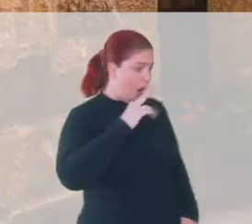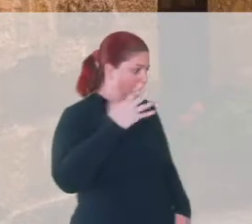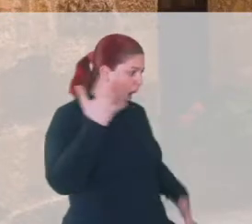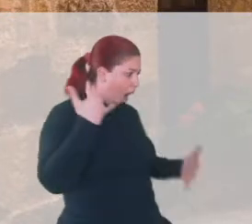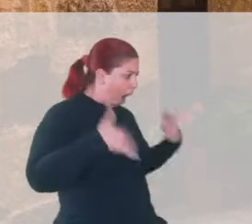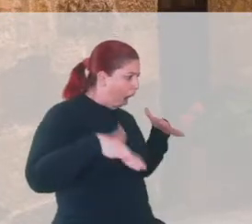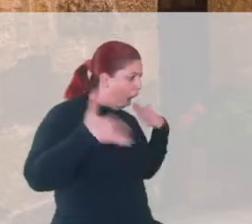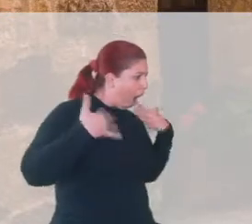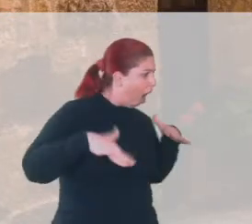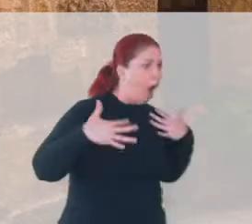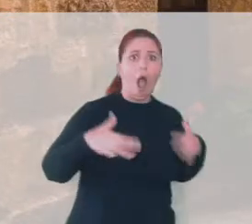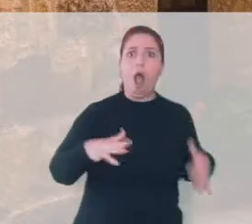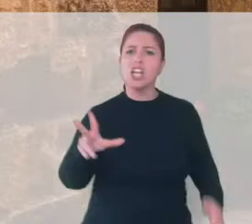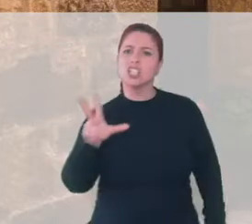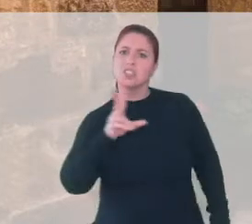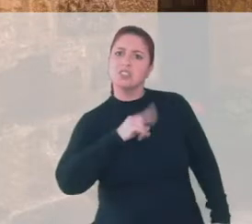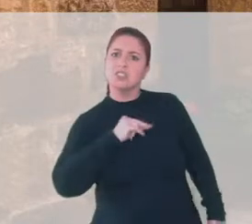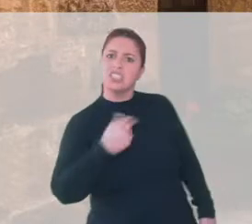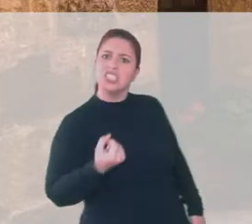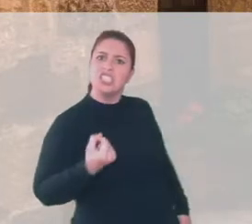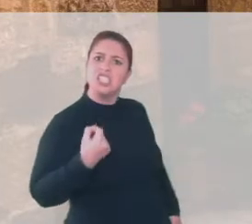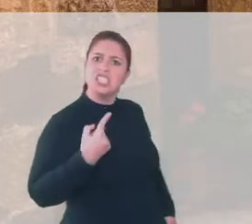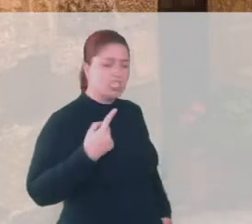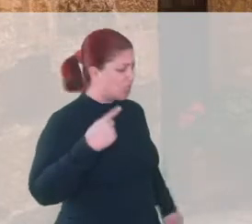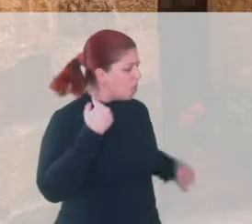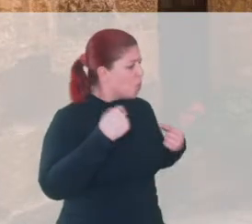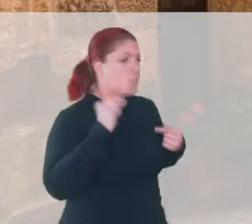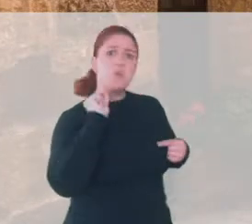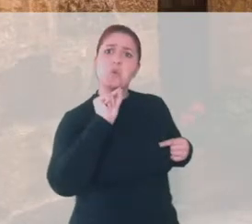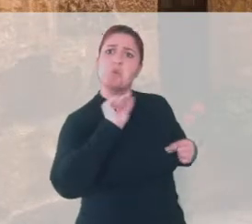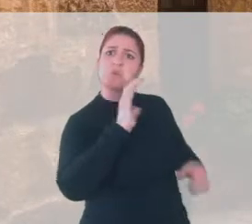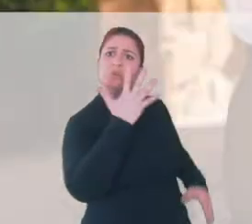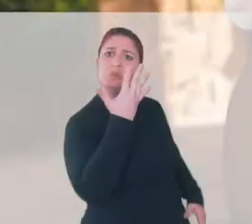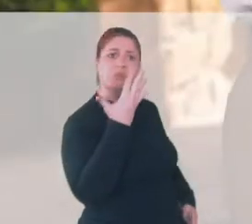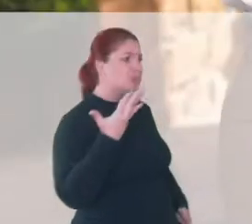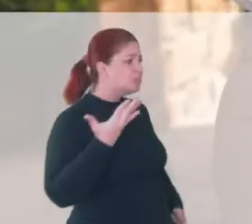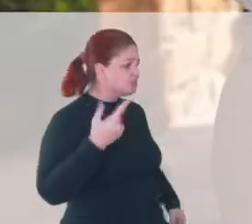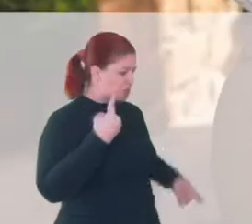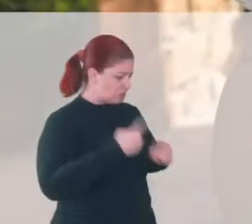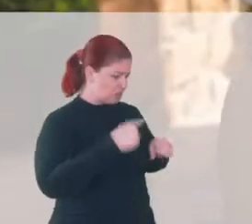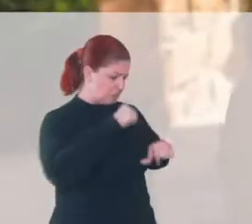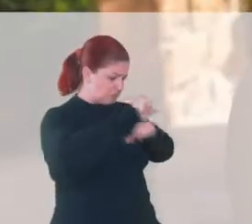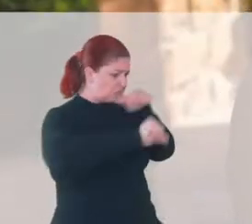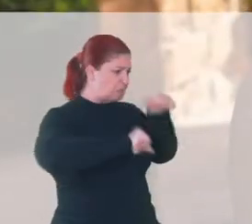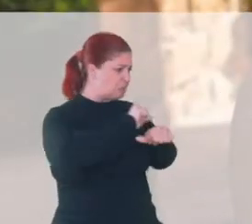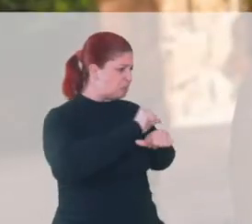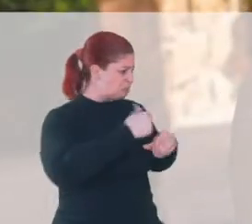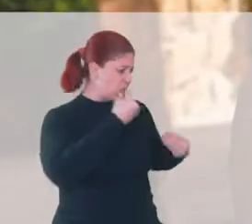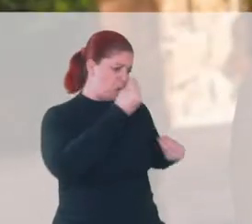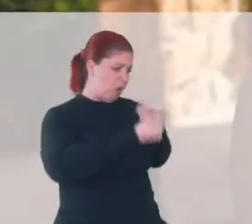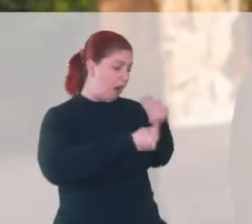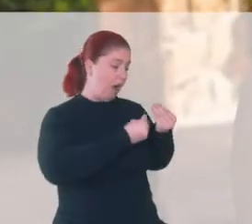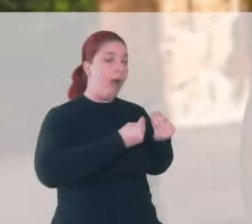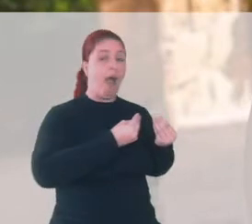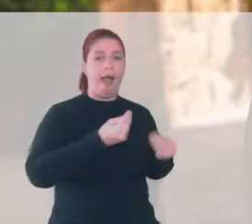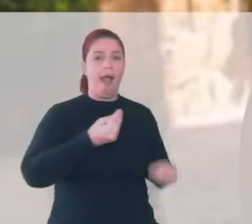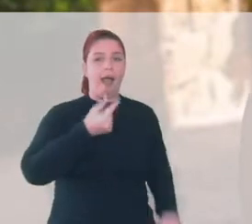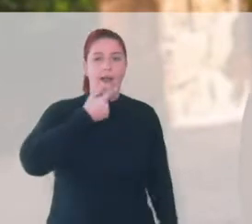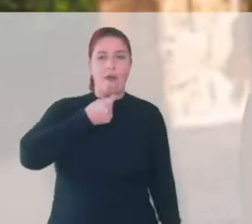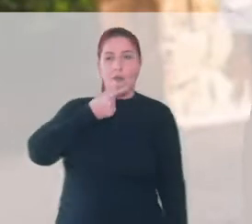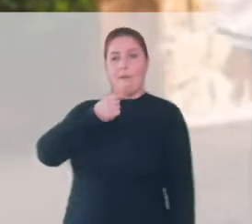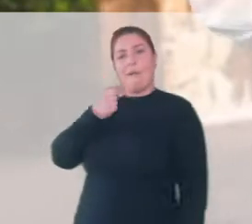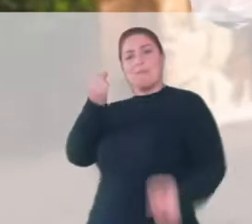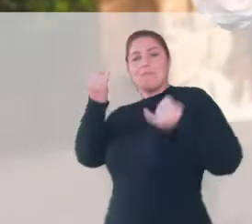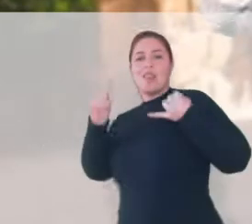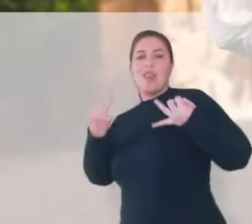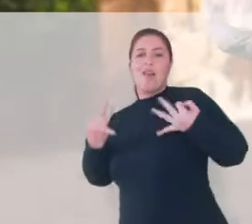tão mudado, ficou intrigado. O que é que tinha acontecido? Então o ex-corcunda contou